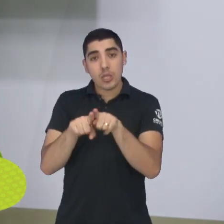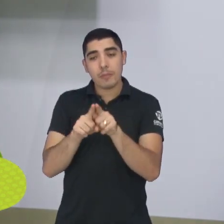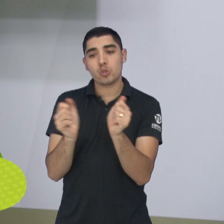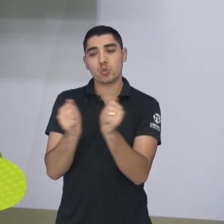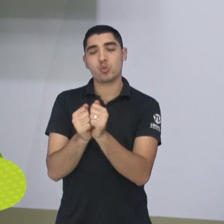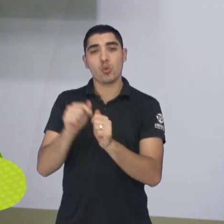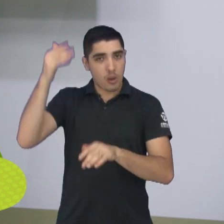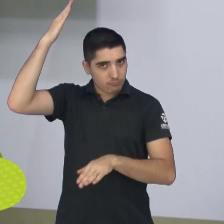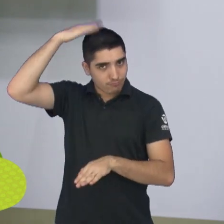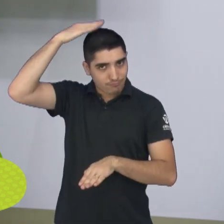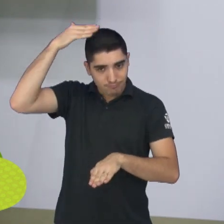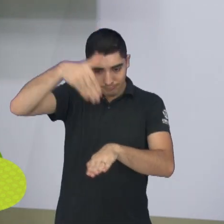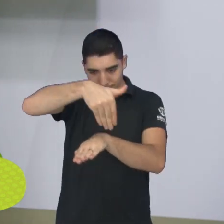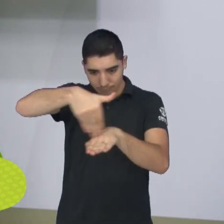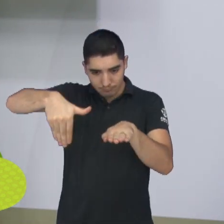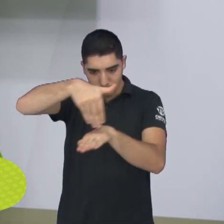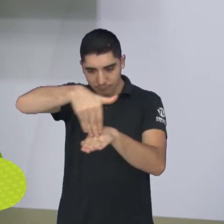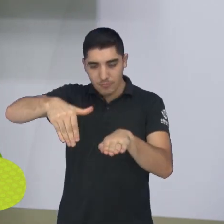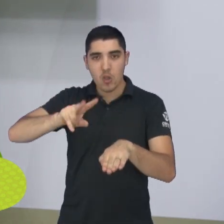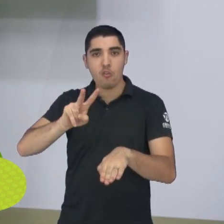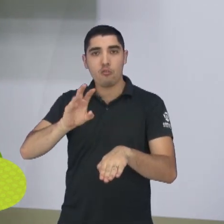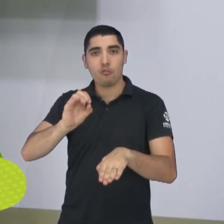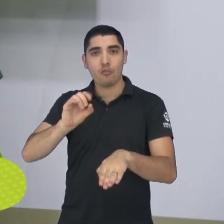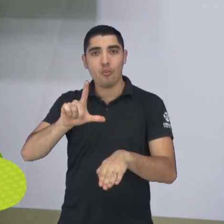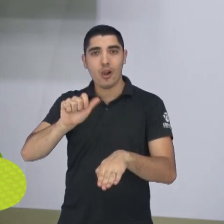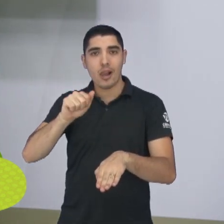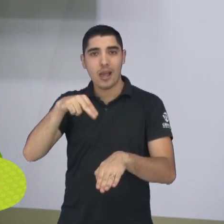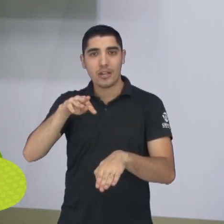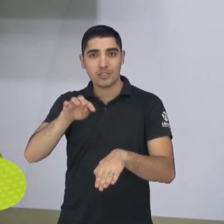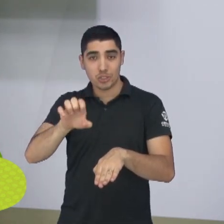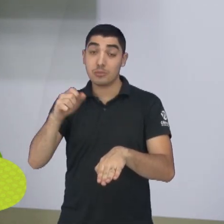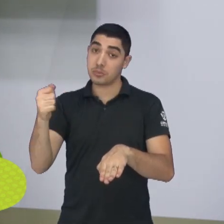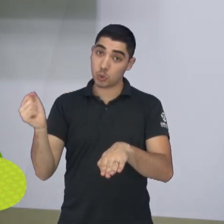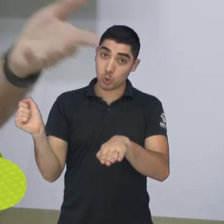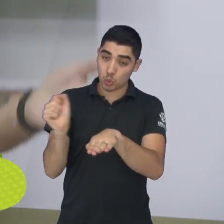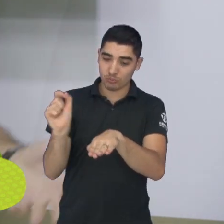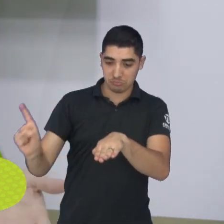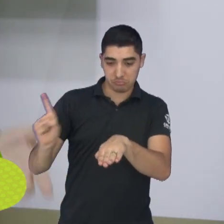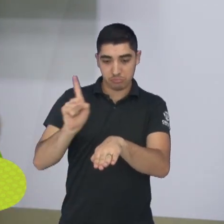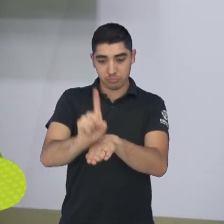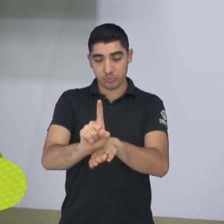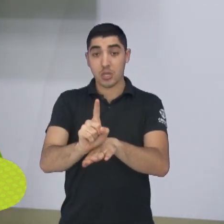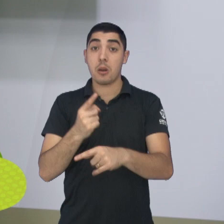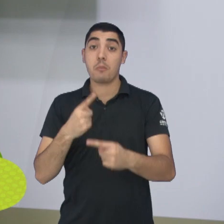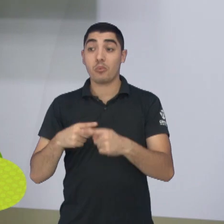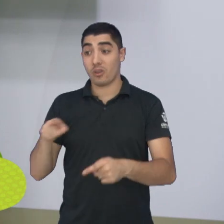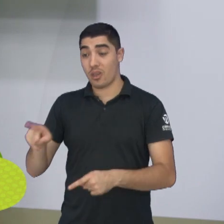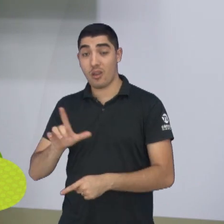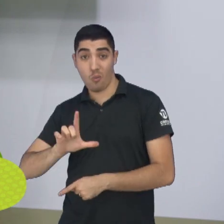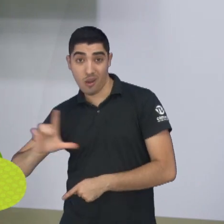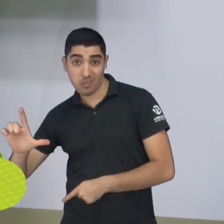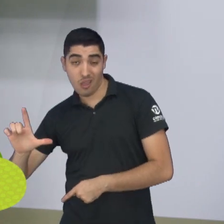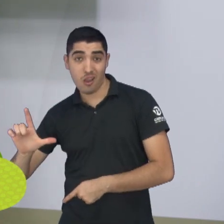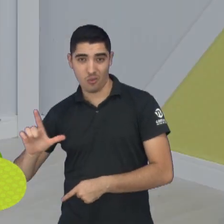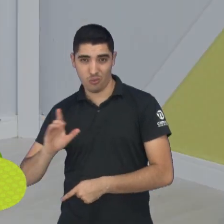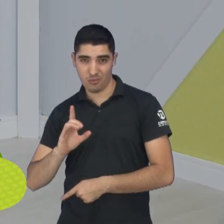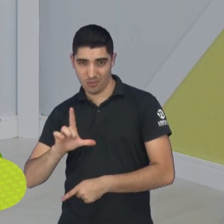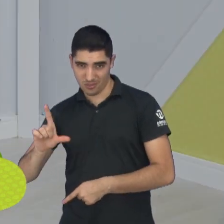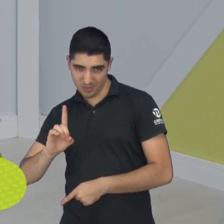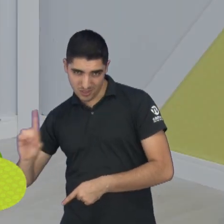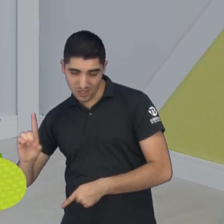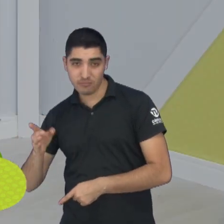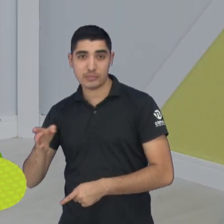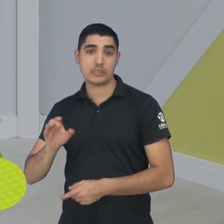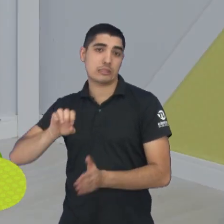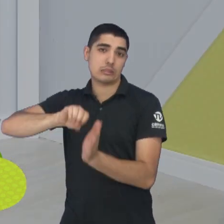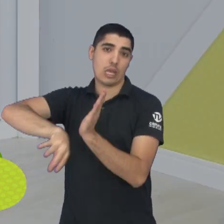mais atrás. Então, por isso ele tenha testado esses 3 zagueiros aí, para ter essa variação também, já que de momento ele não vai ter um lateral direito de reserva. Pois é, e essa